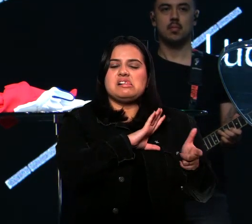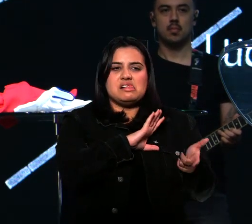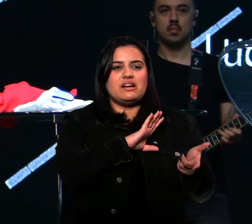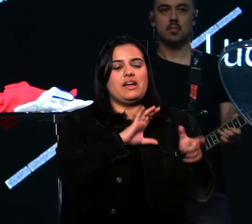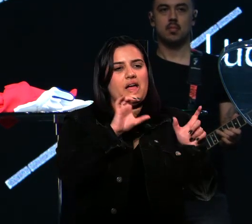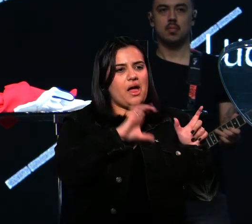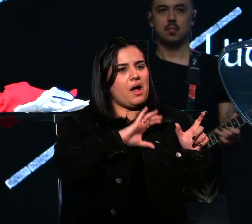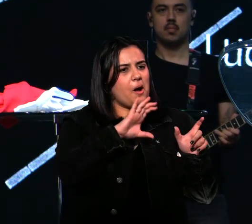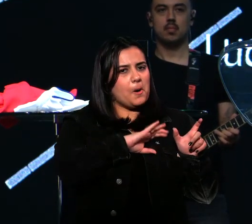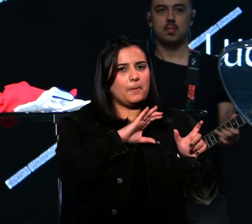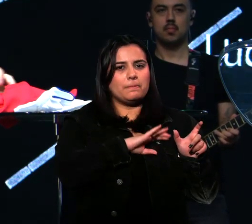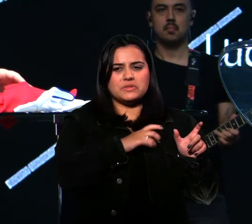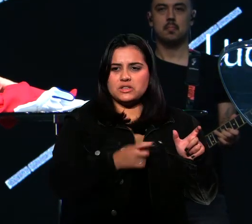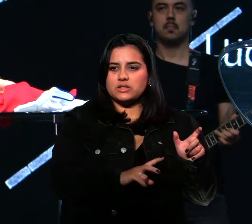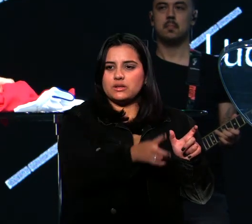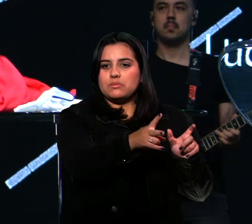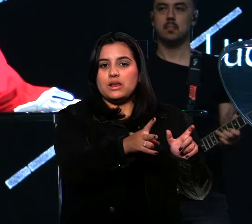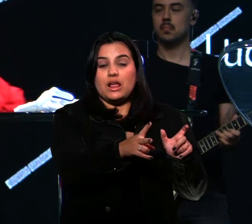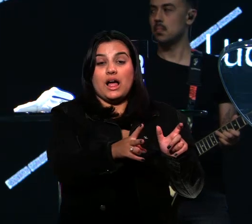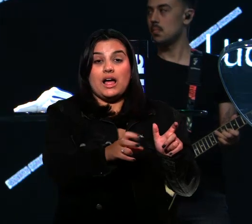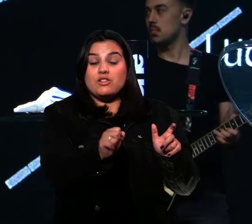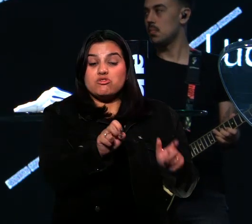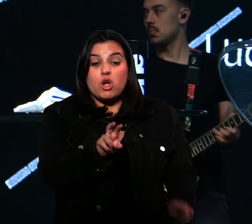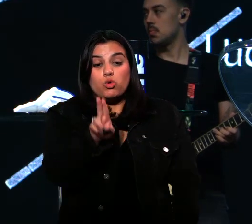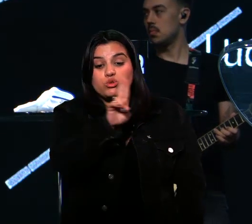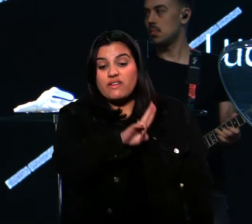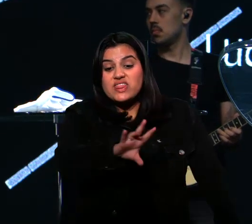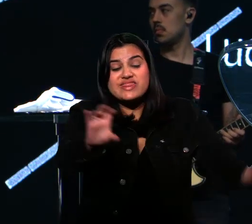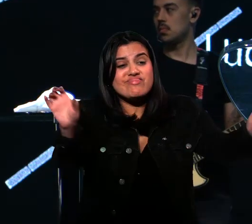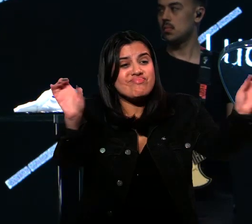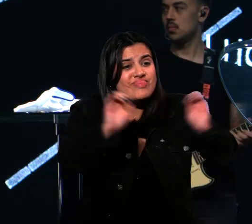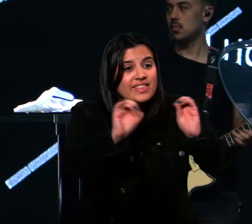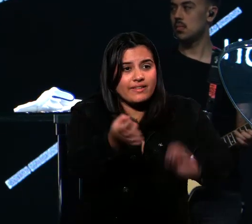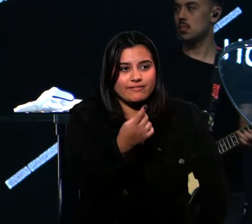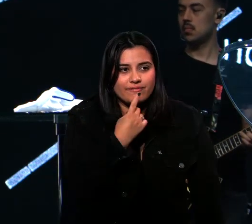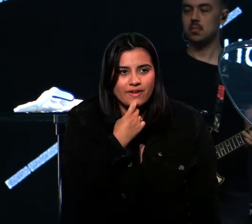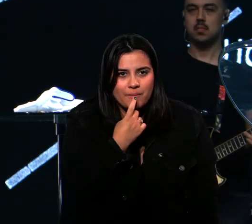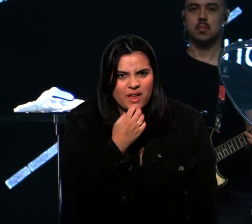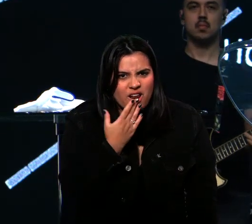raiz. E ele não usava nada de roupa vermelha.